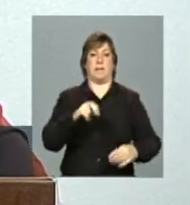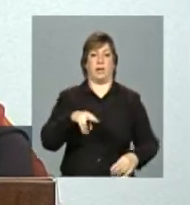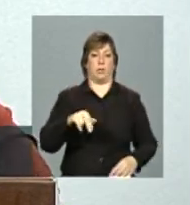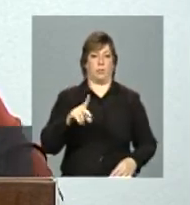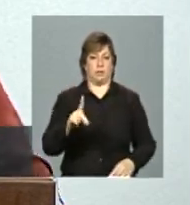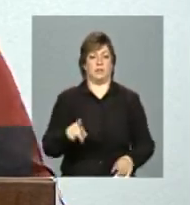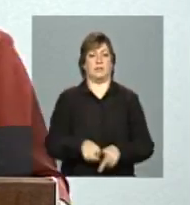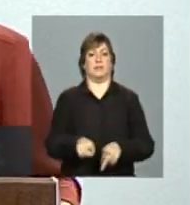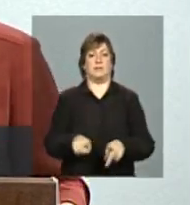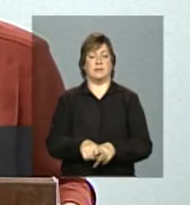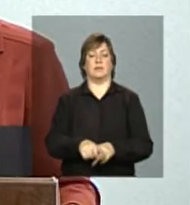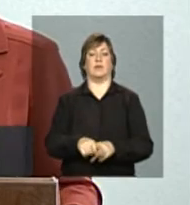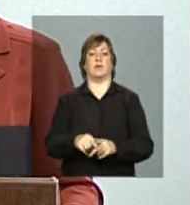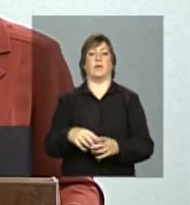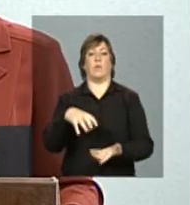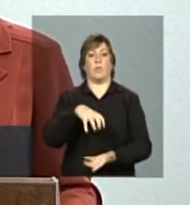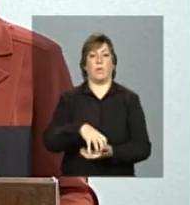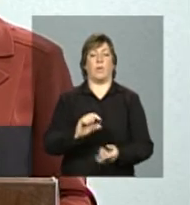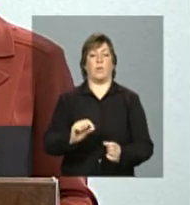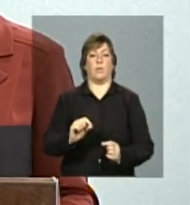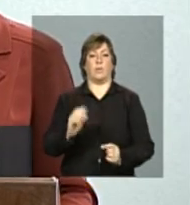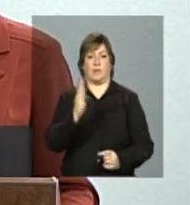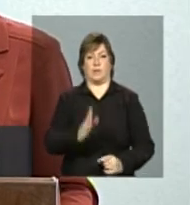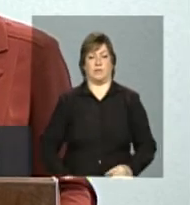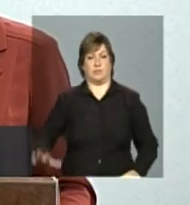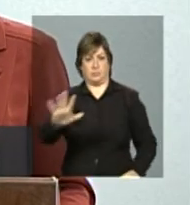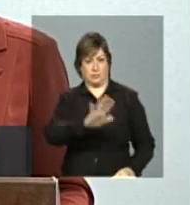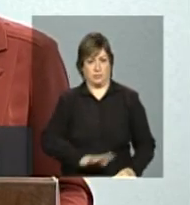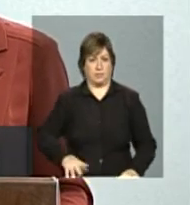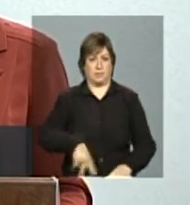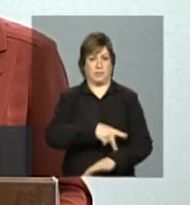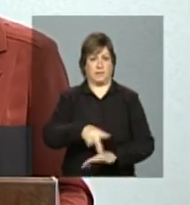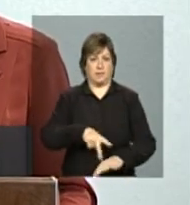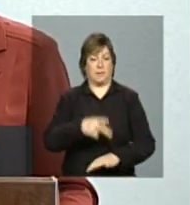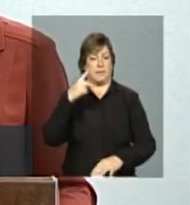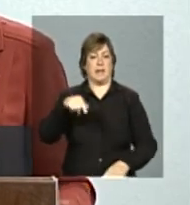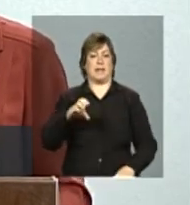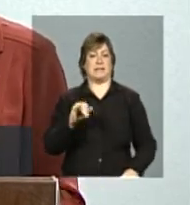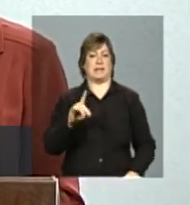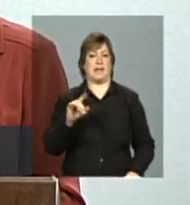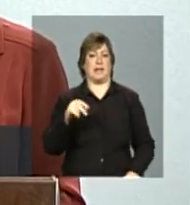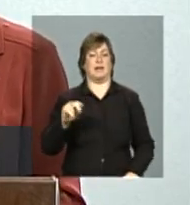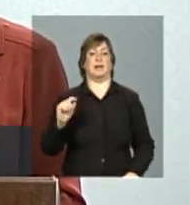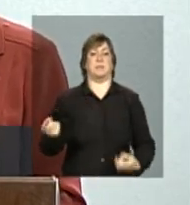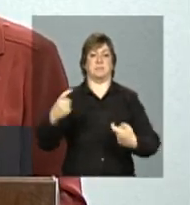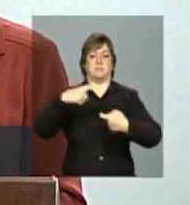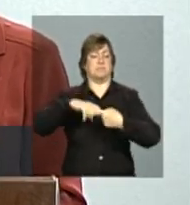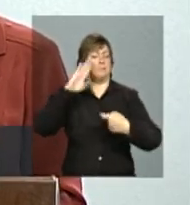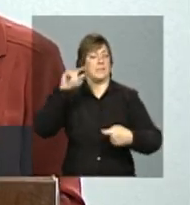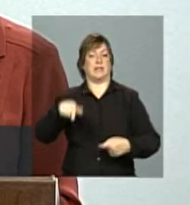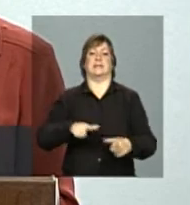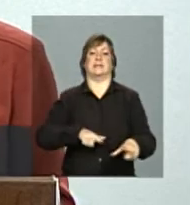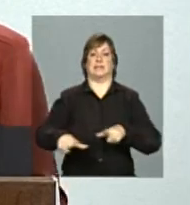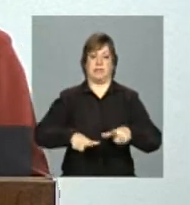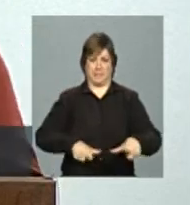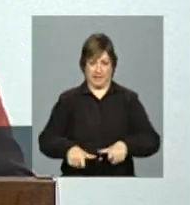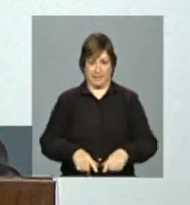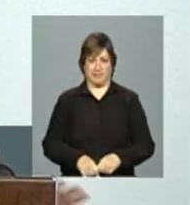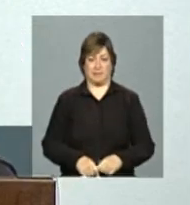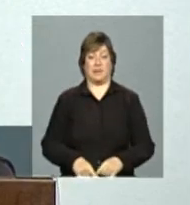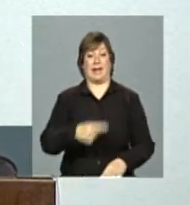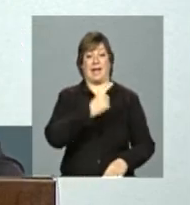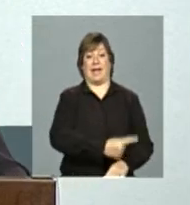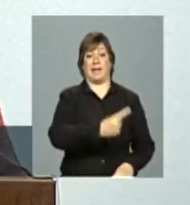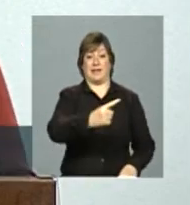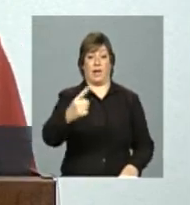e do movimento Nacional pela cidadania parceiros fundamentais nessa iniciativa de